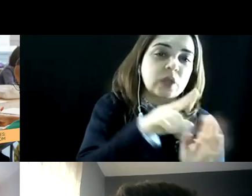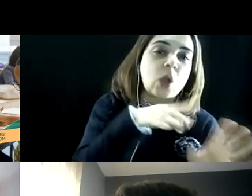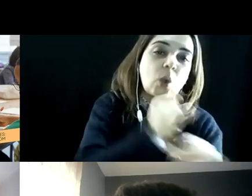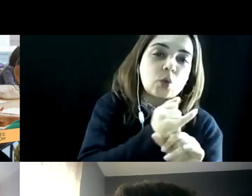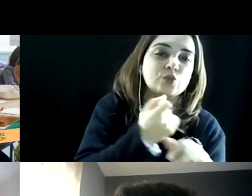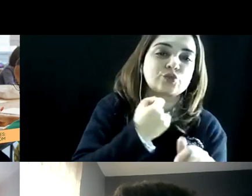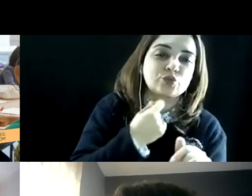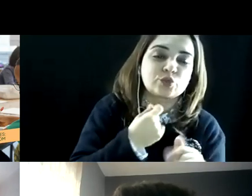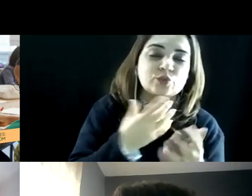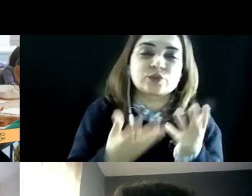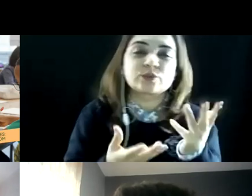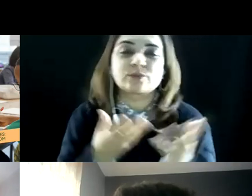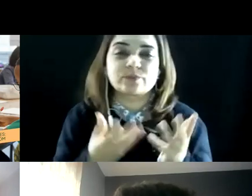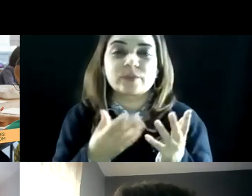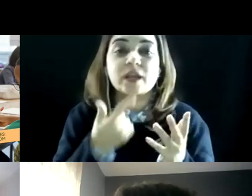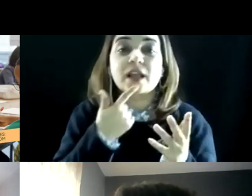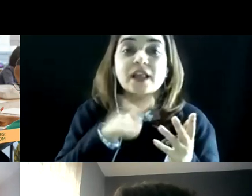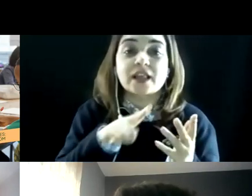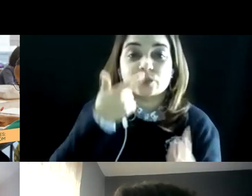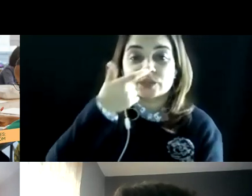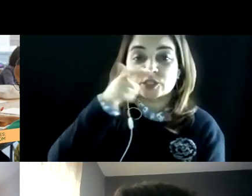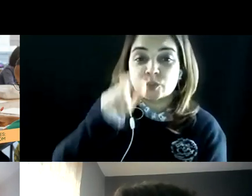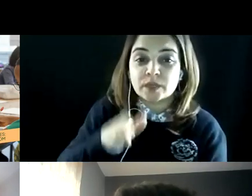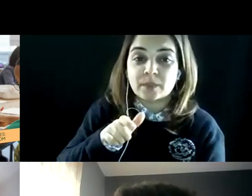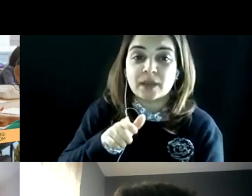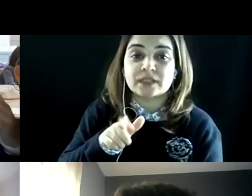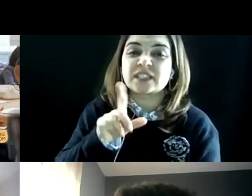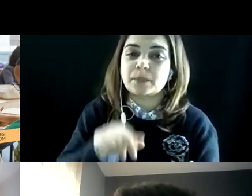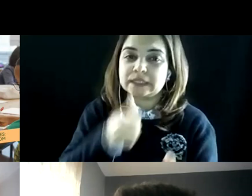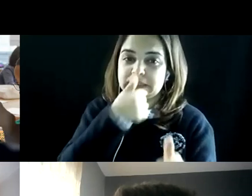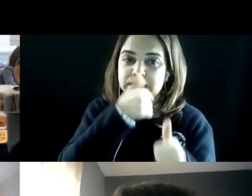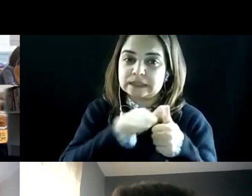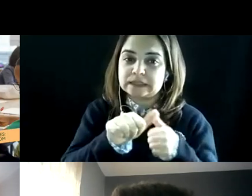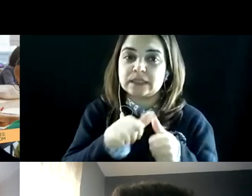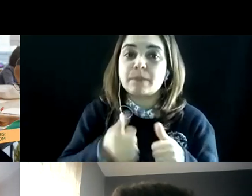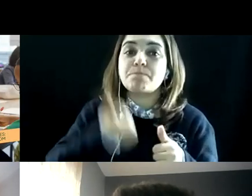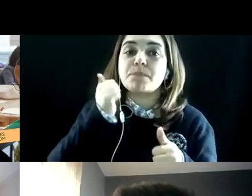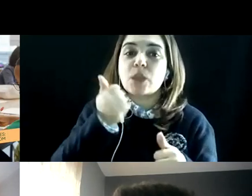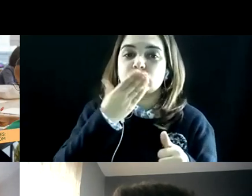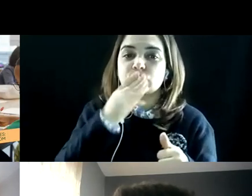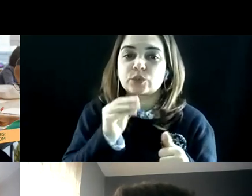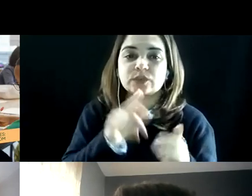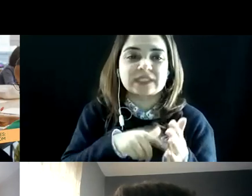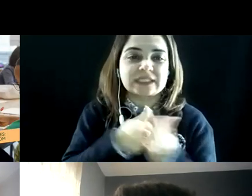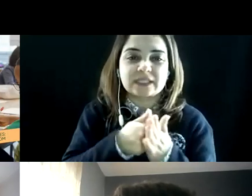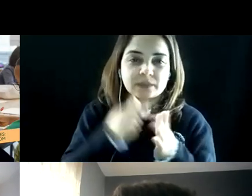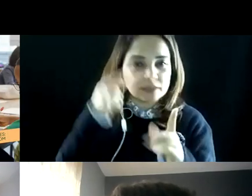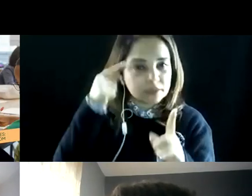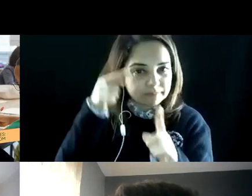Digamos assim, as línguas de humanidades também são preteridas nestas escolhas, portanto os melhores alunos são sempre encaminhados